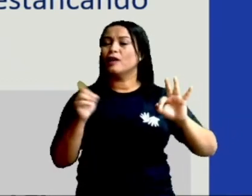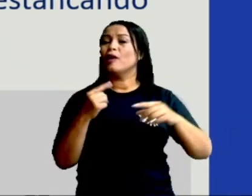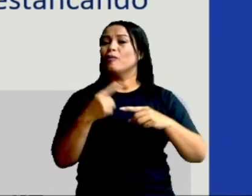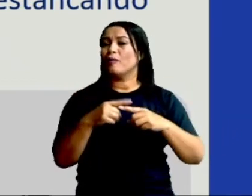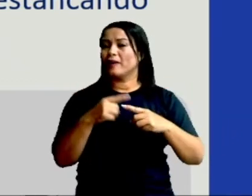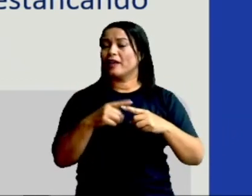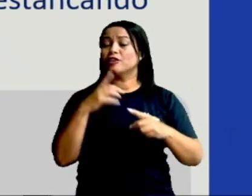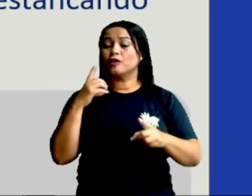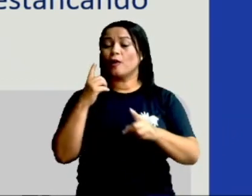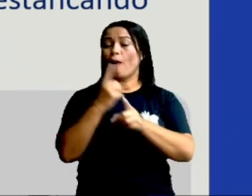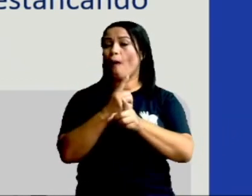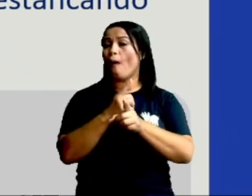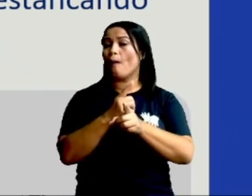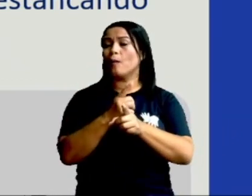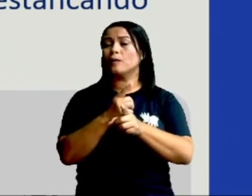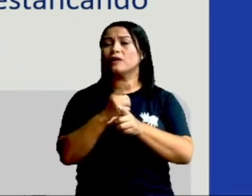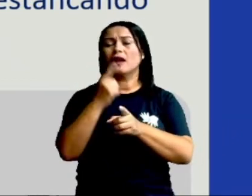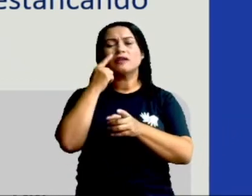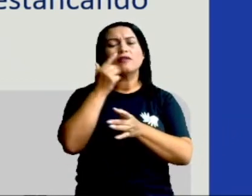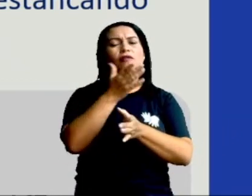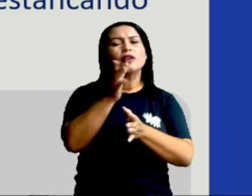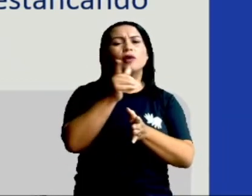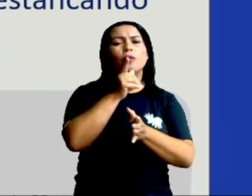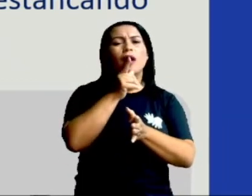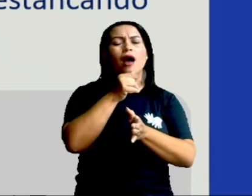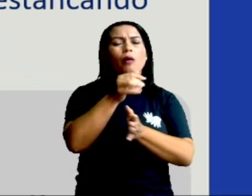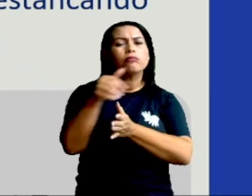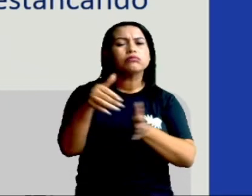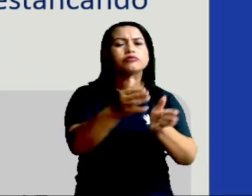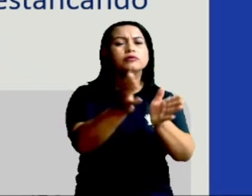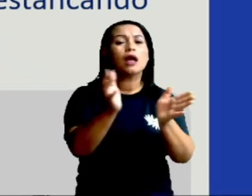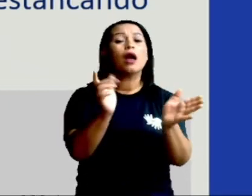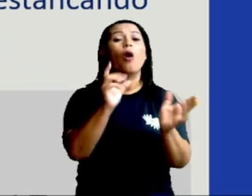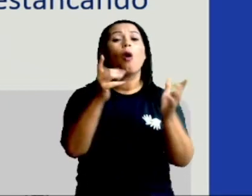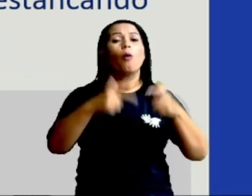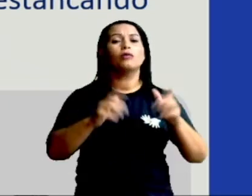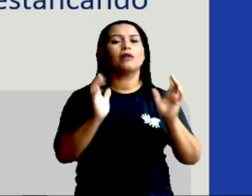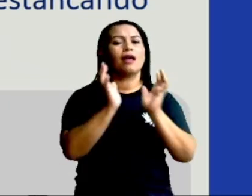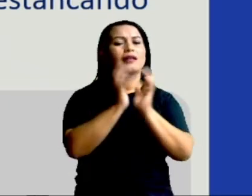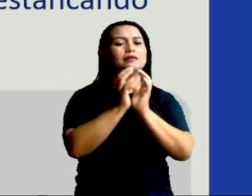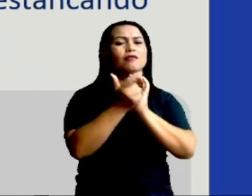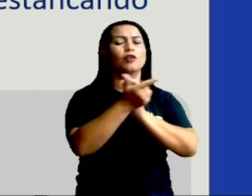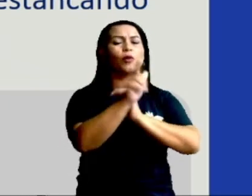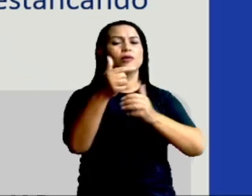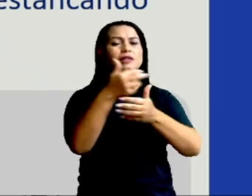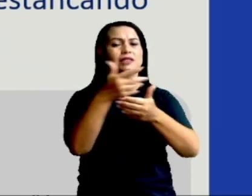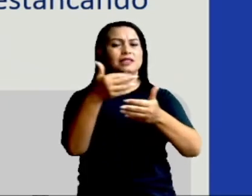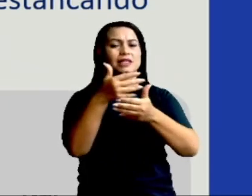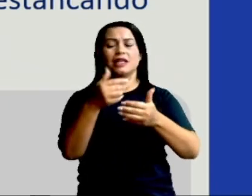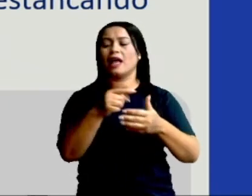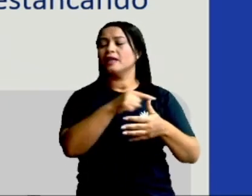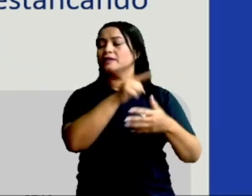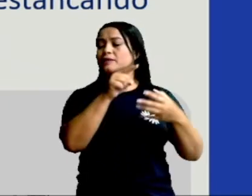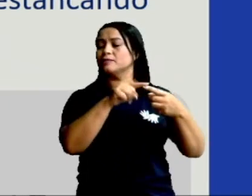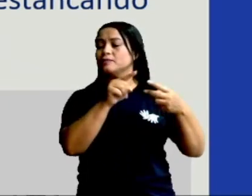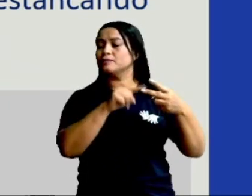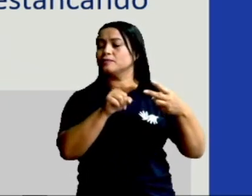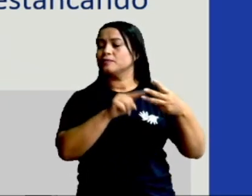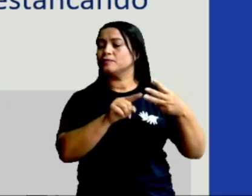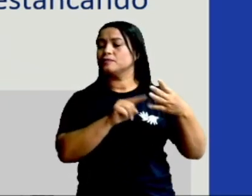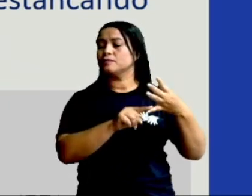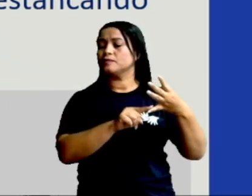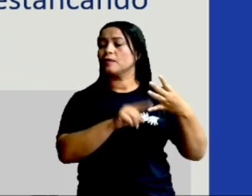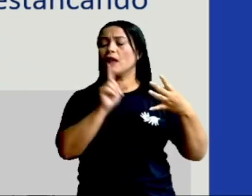Capibaribe a gente encontra aqui passando cortando o Recife e outras cidades né e a outra frase